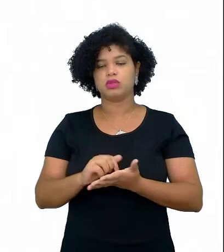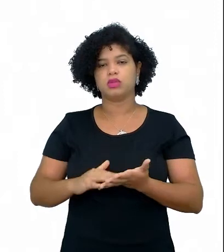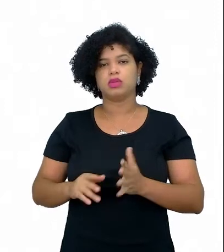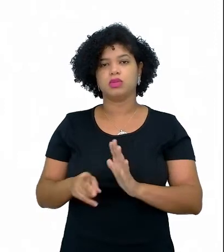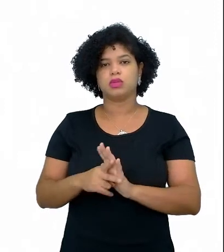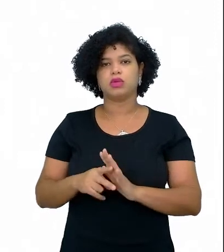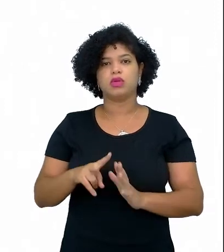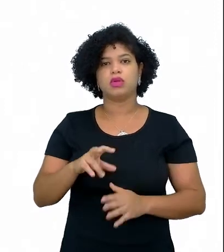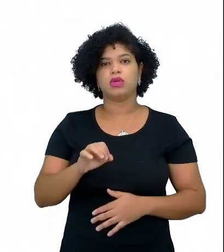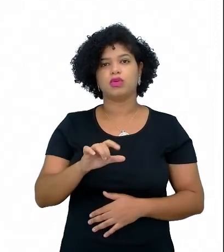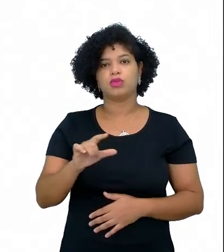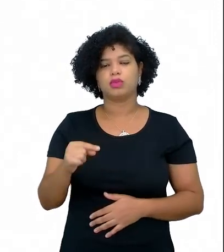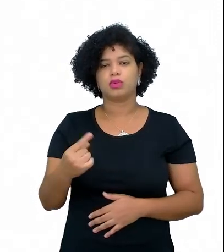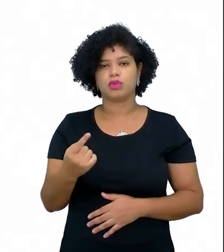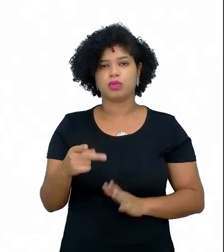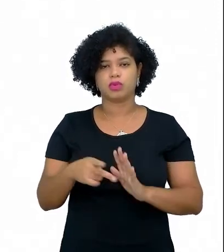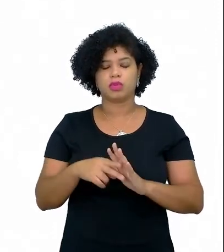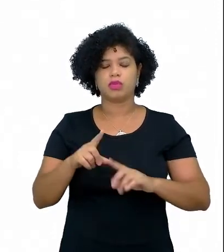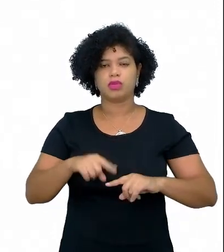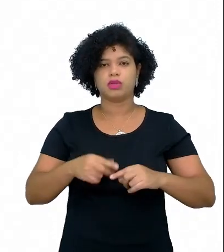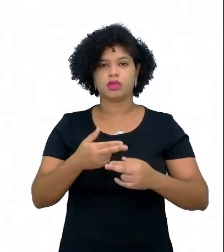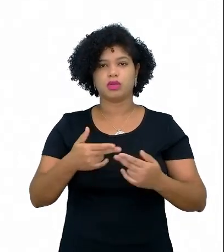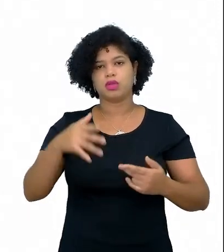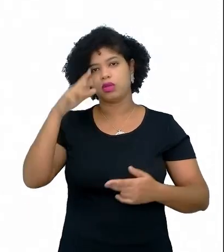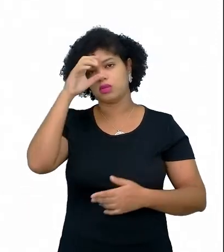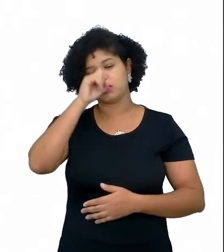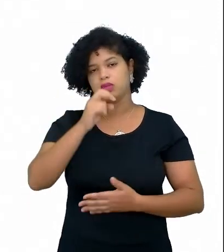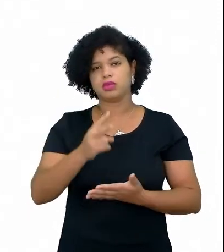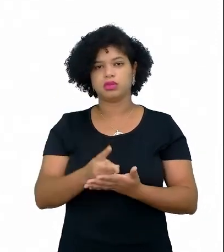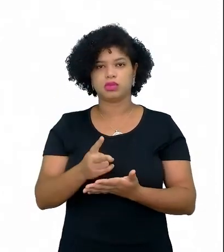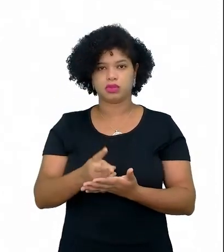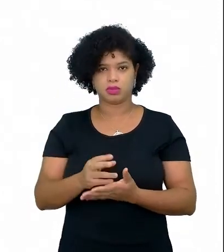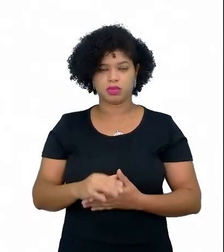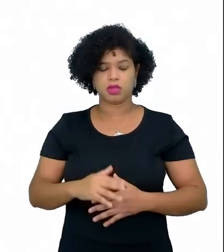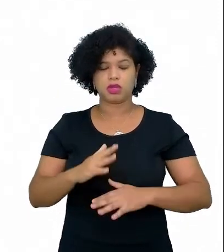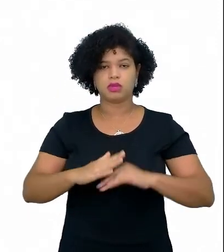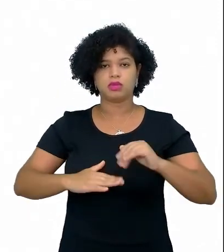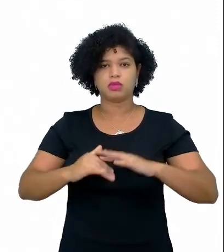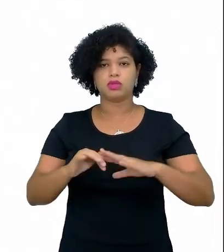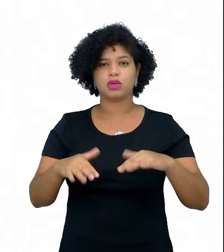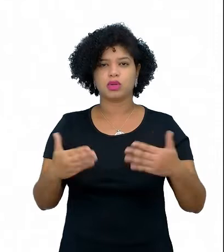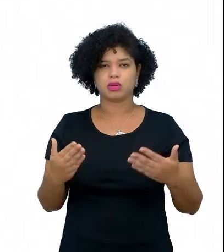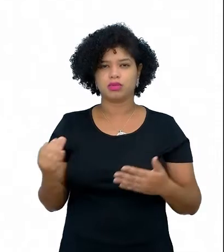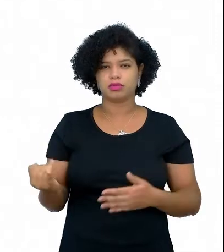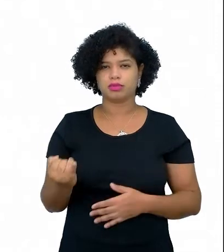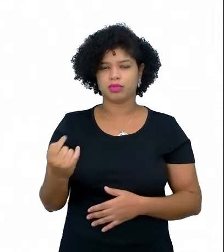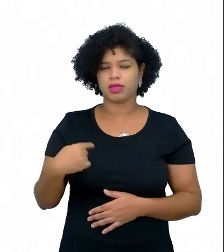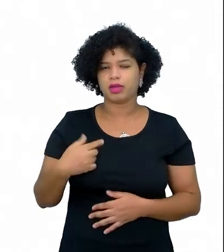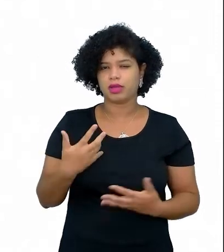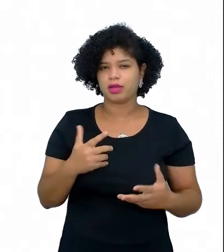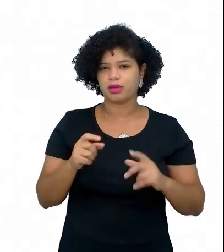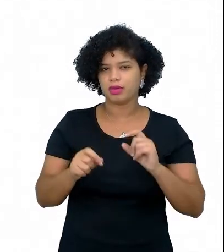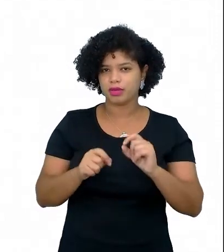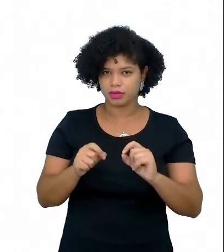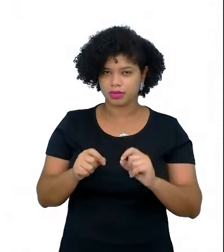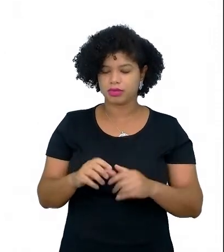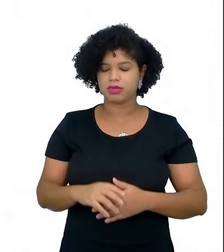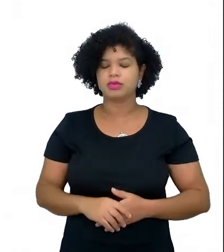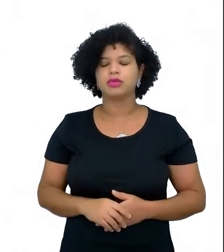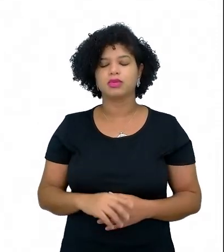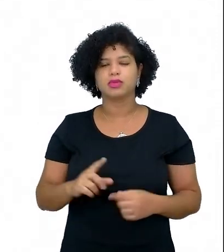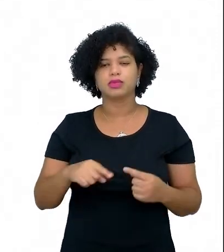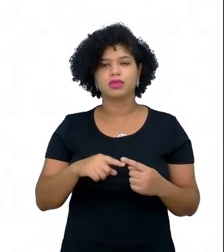1 do material Aprender Sempre à luz da formação de etapa. Quais são as habilidades essenciais? O que, que eu quero? O que, que eu quero com